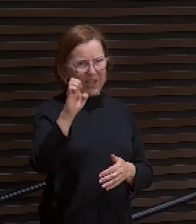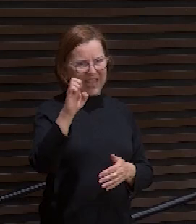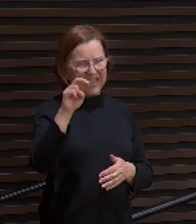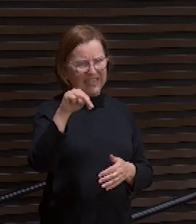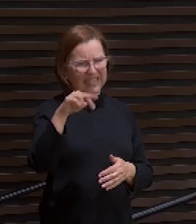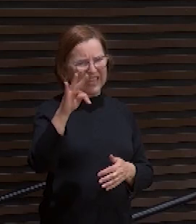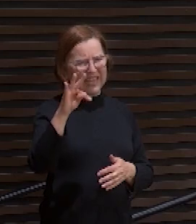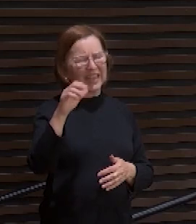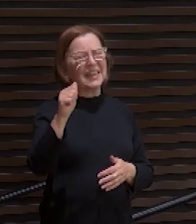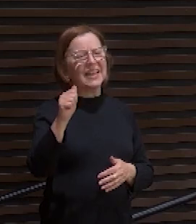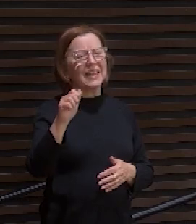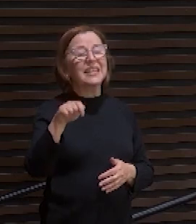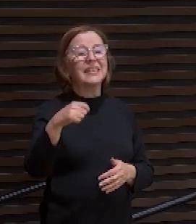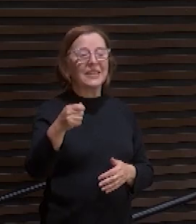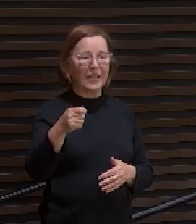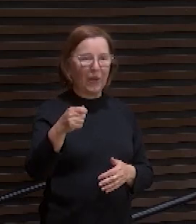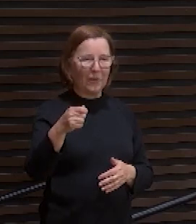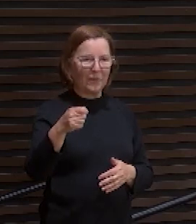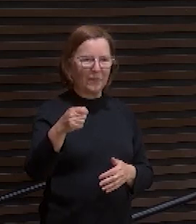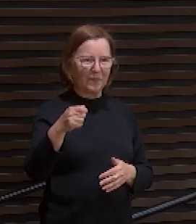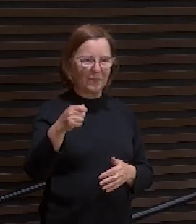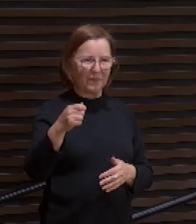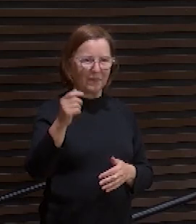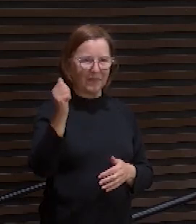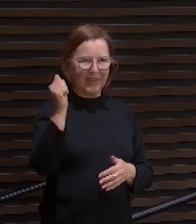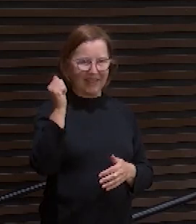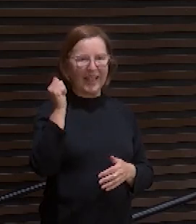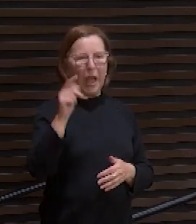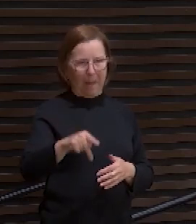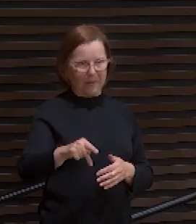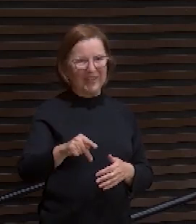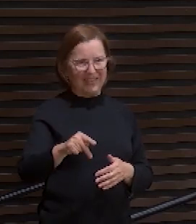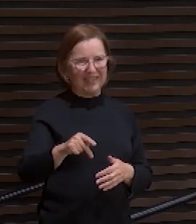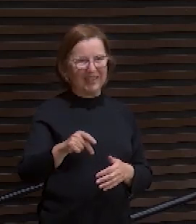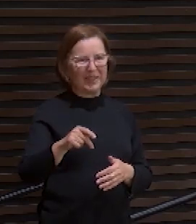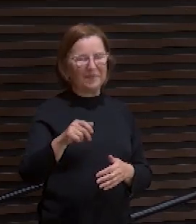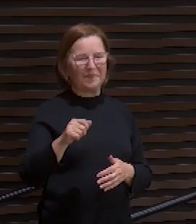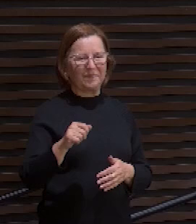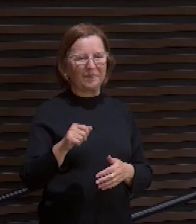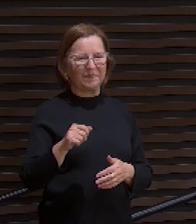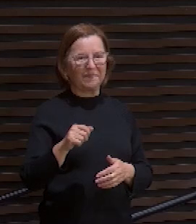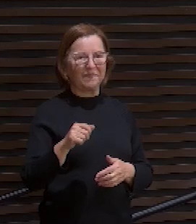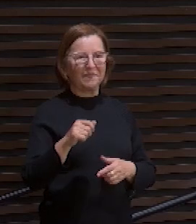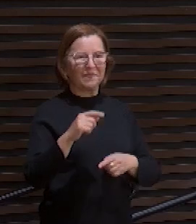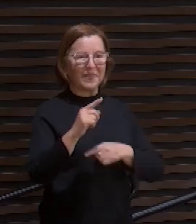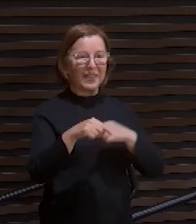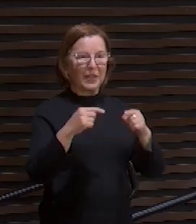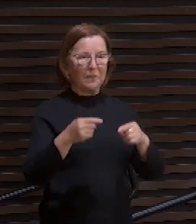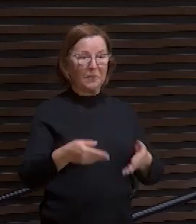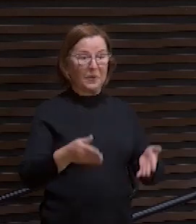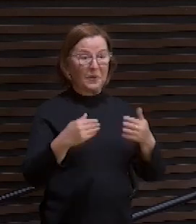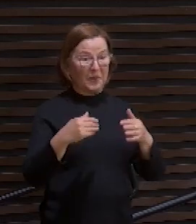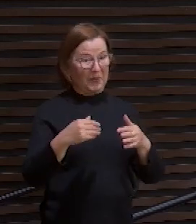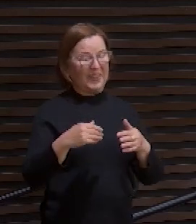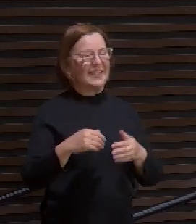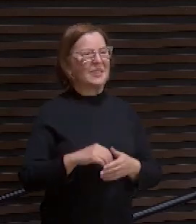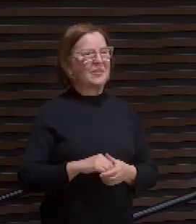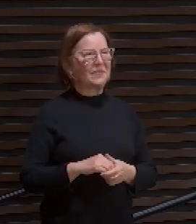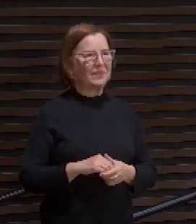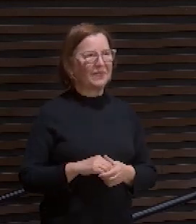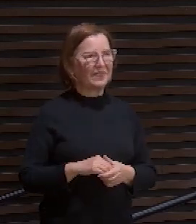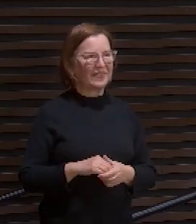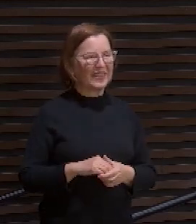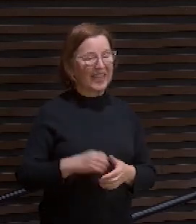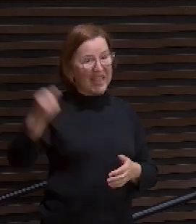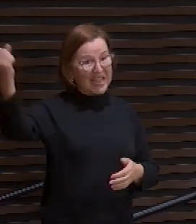nos premia com a medalha de ouro e depois a gente vai correr a maratona.